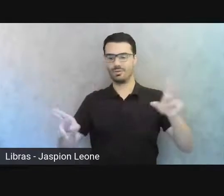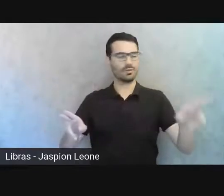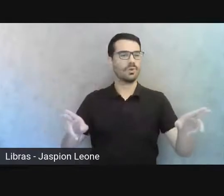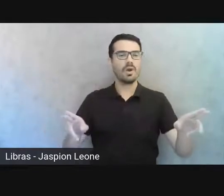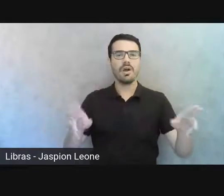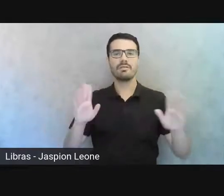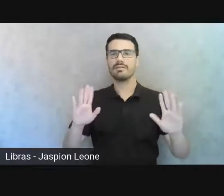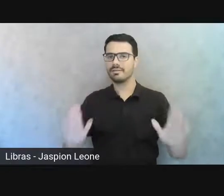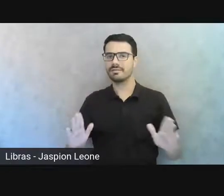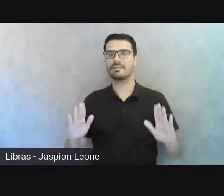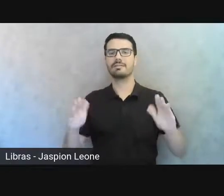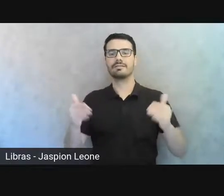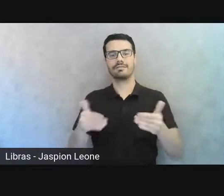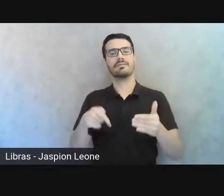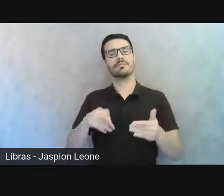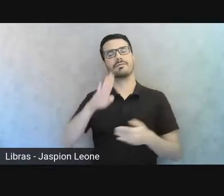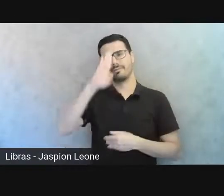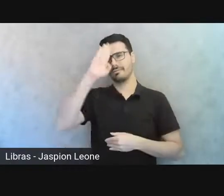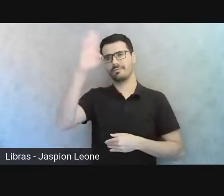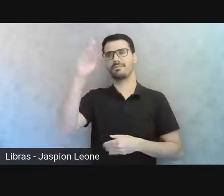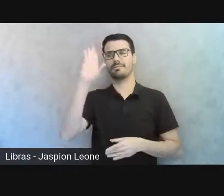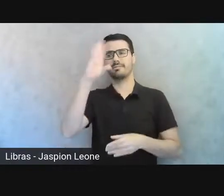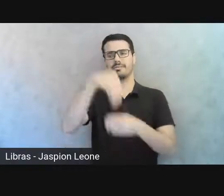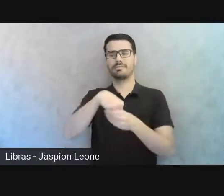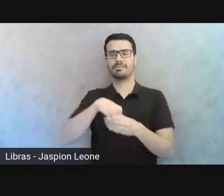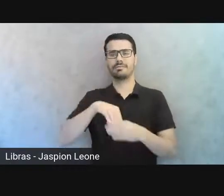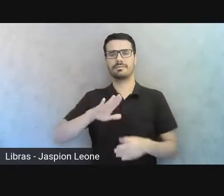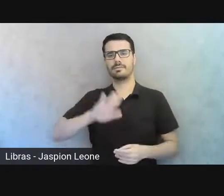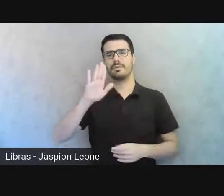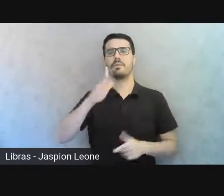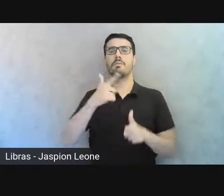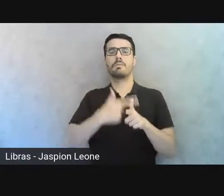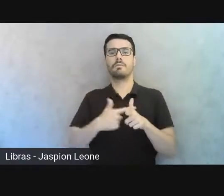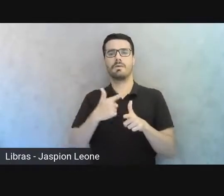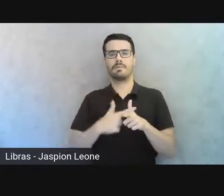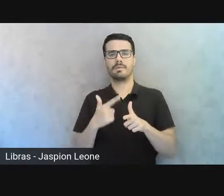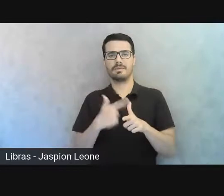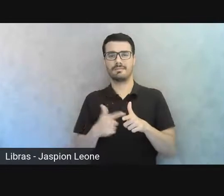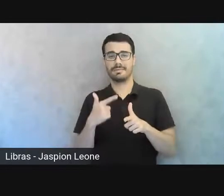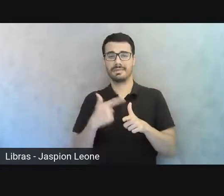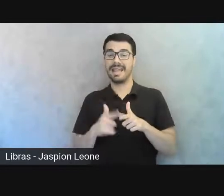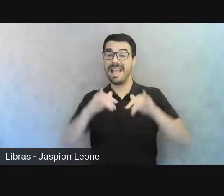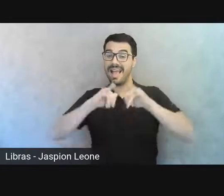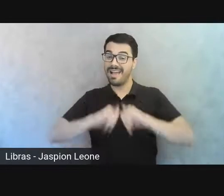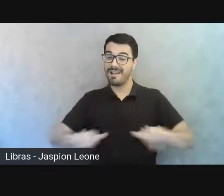muito especial, nas eleições, né? No entanto, qual é o problema? Campanhas eleitorais são caras,